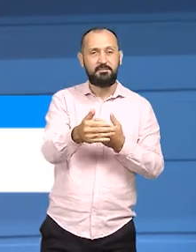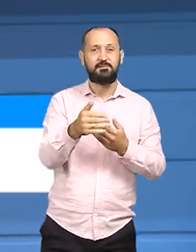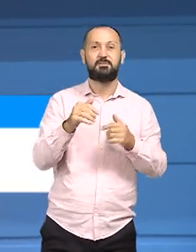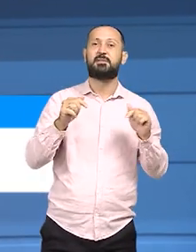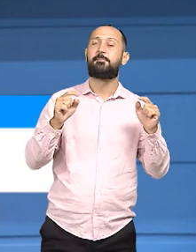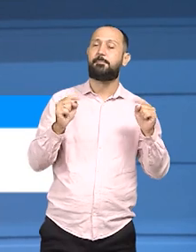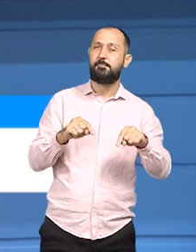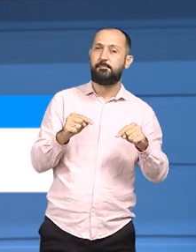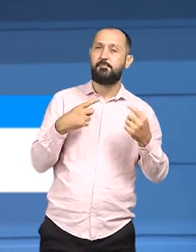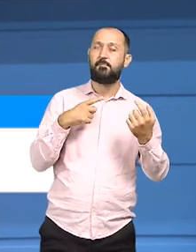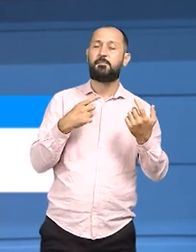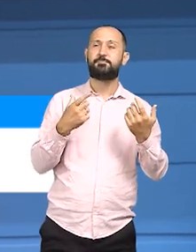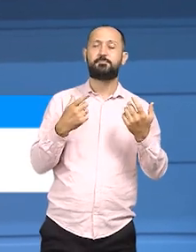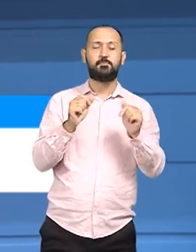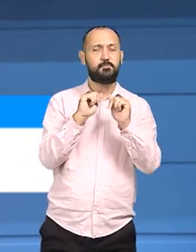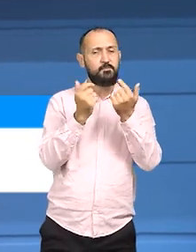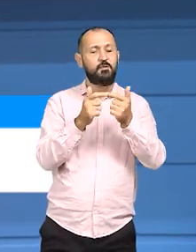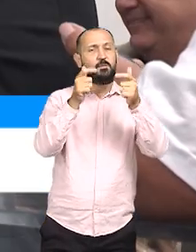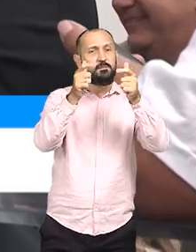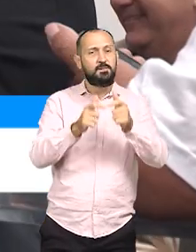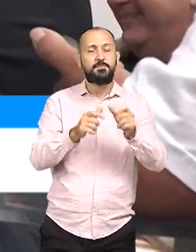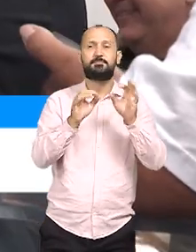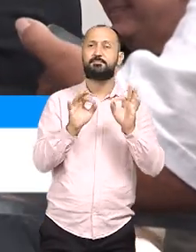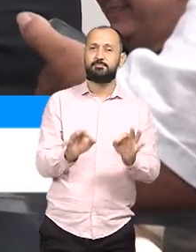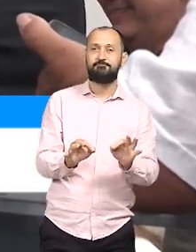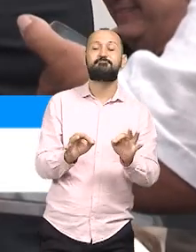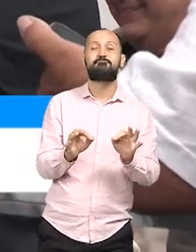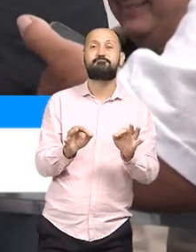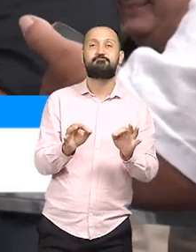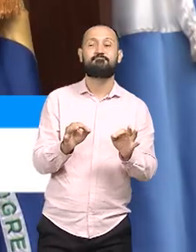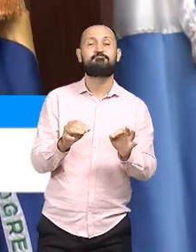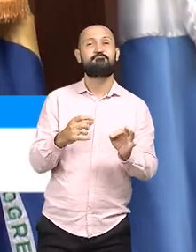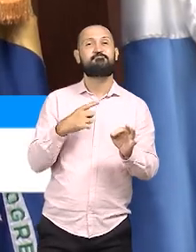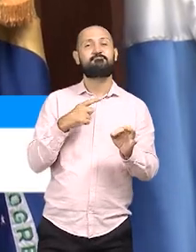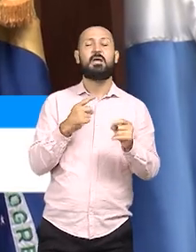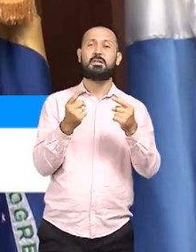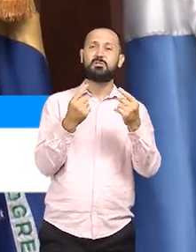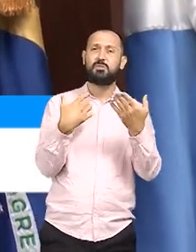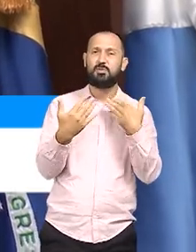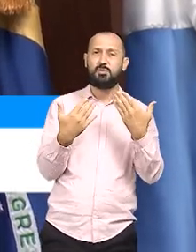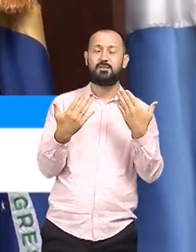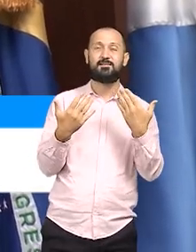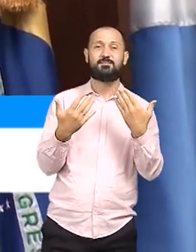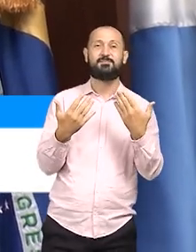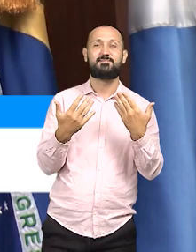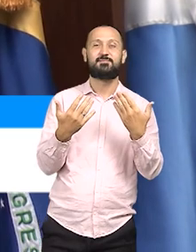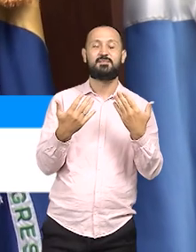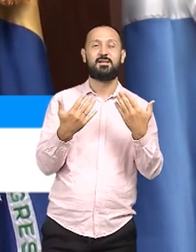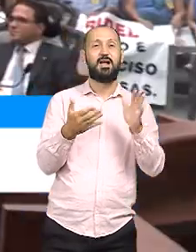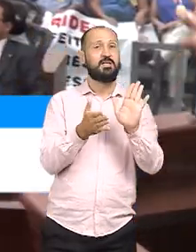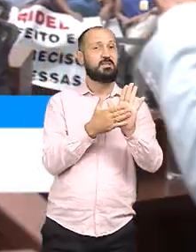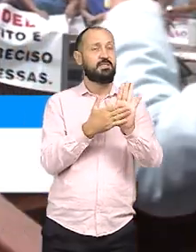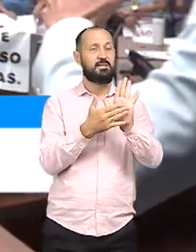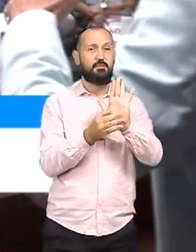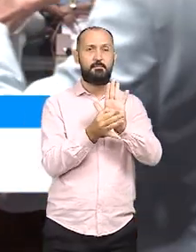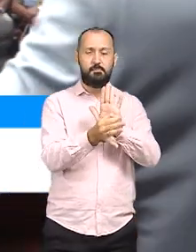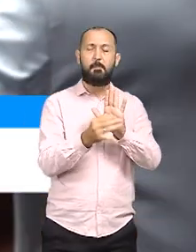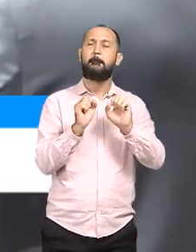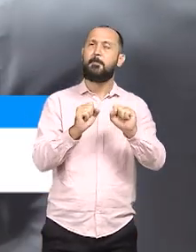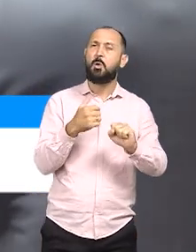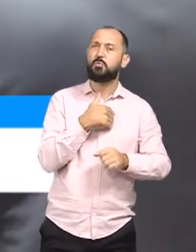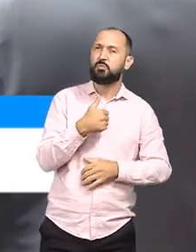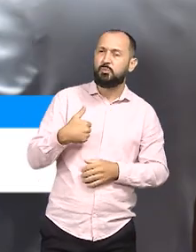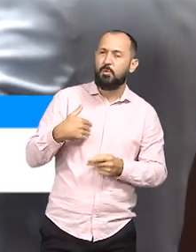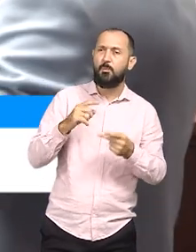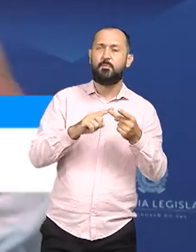então acho que e aqui né O parlamento é o local ideal é onde passam todas as discussões todas as propostas